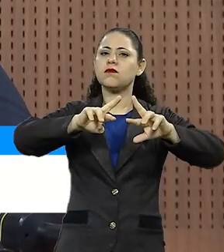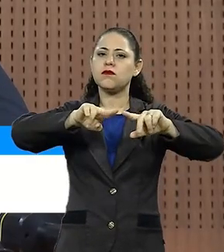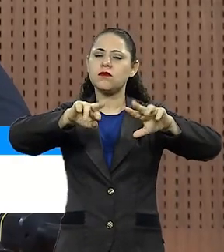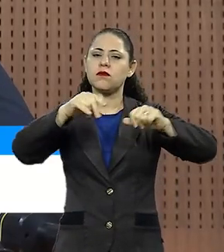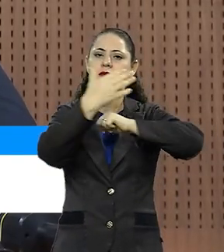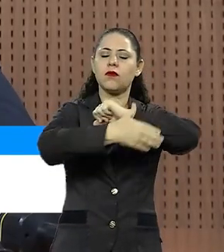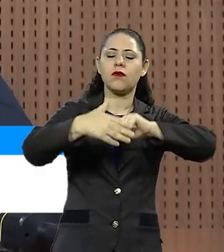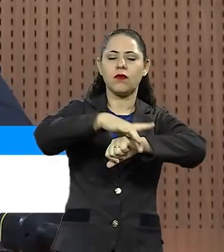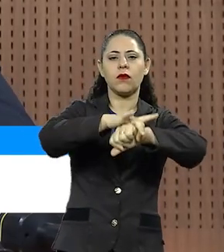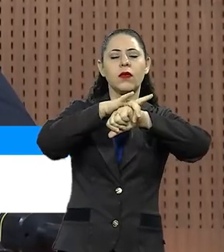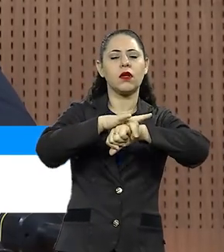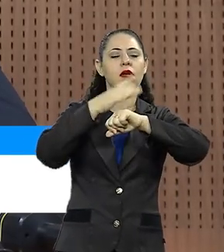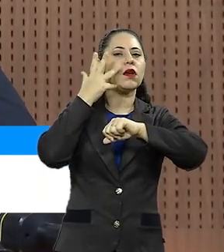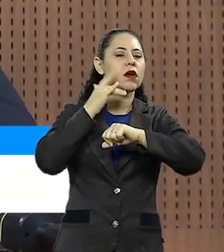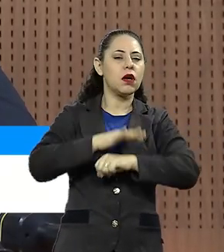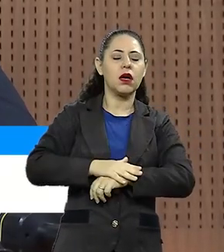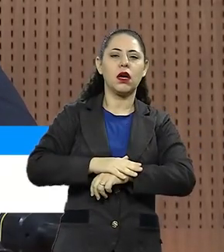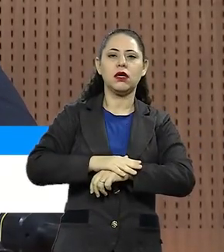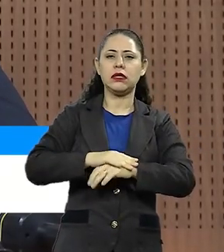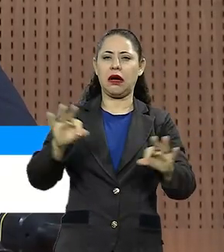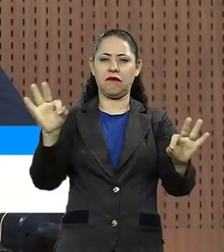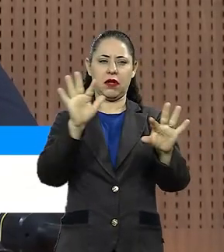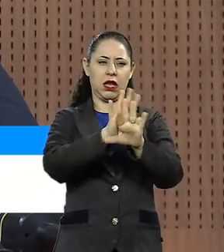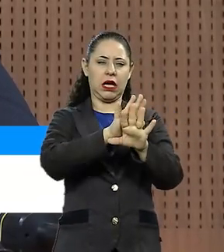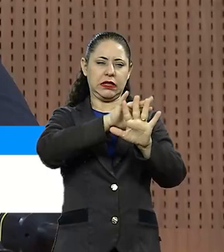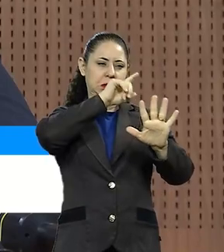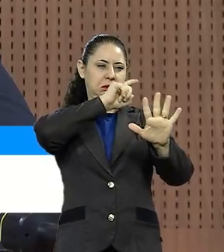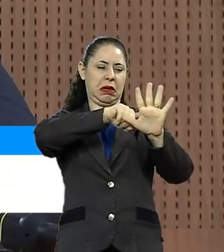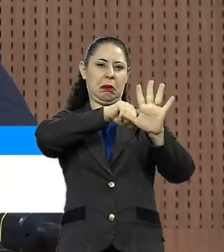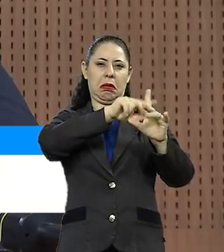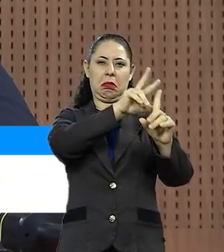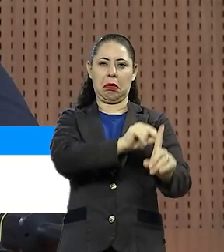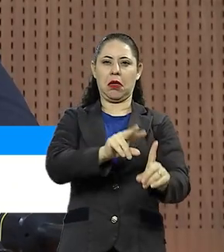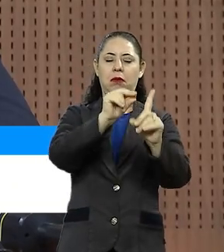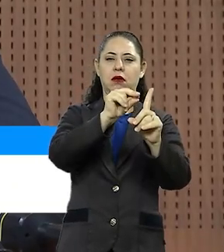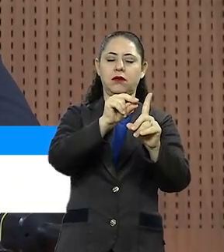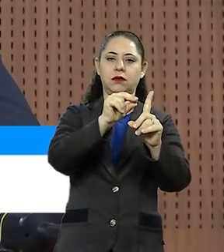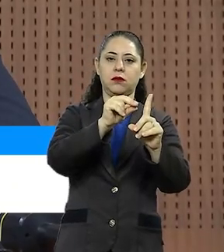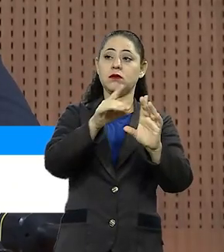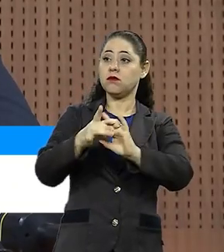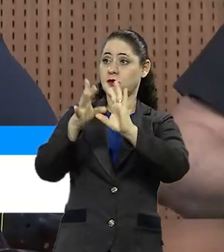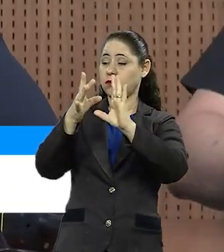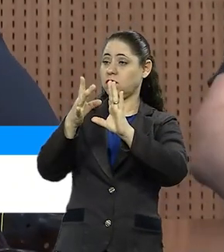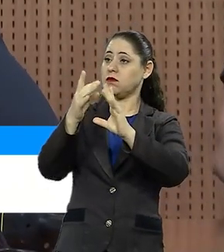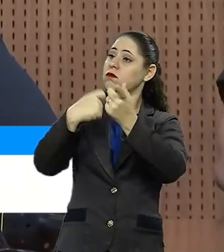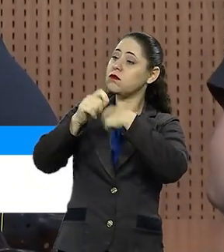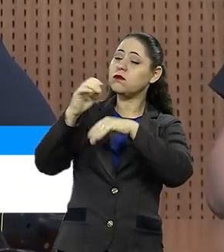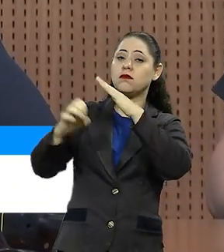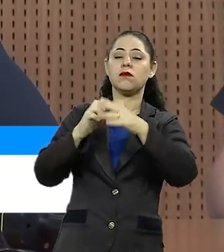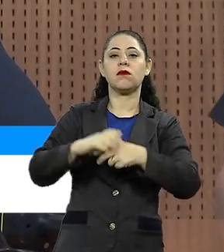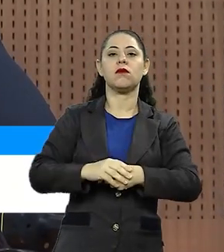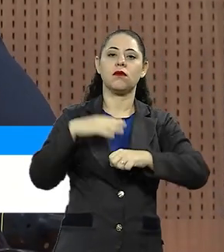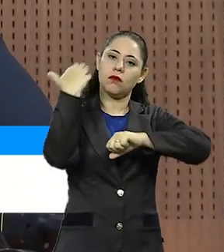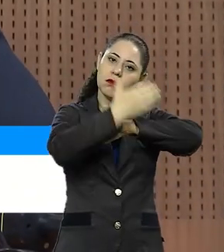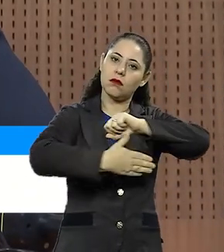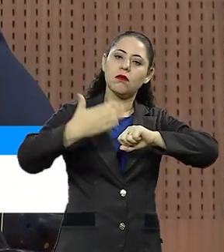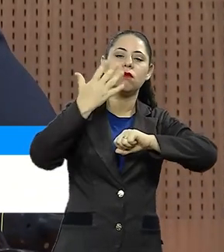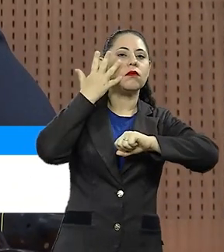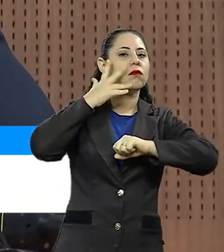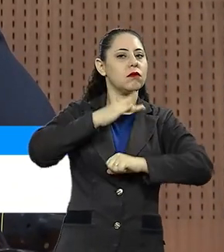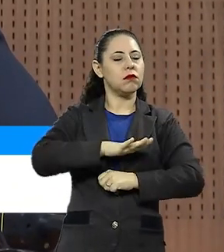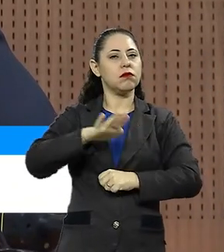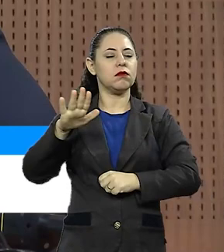situações, proteção e inocência das crianças, combate à ideologia de gênero, defesa da livre iniciativa. Em relação à proteção das